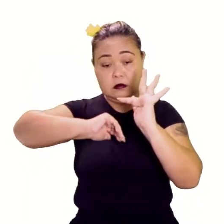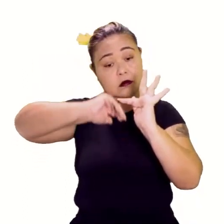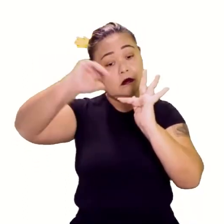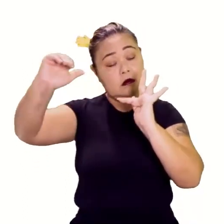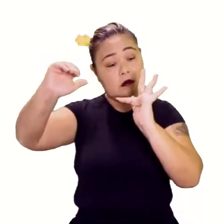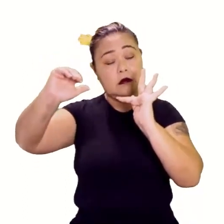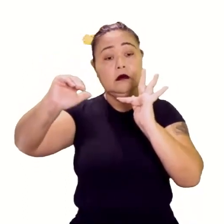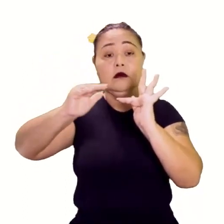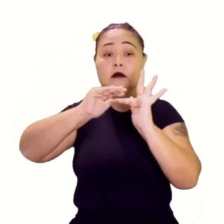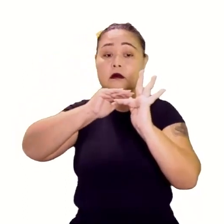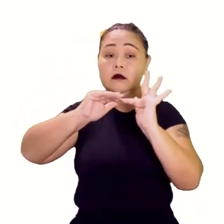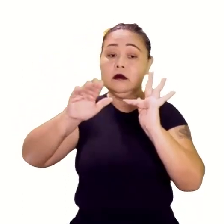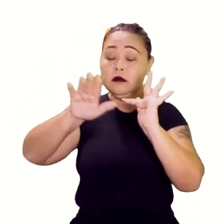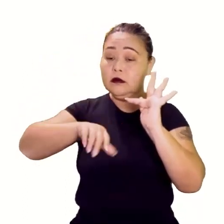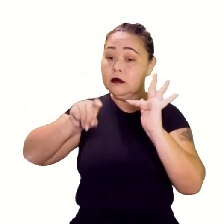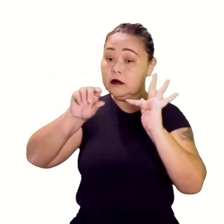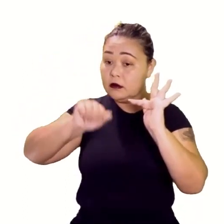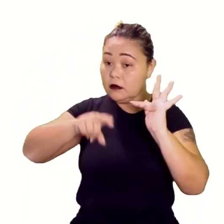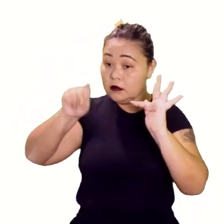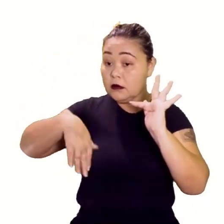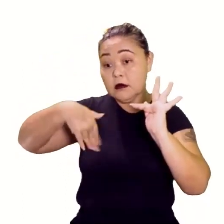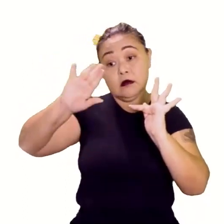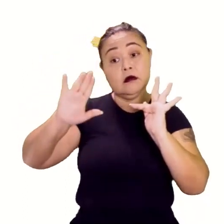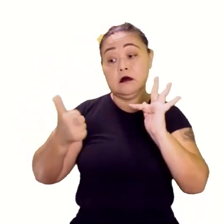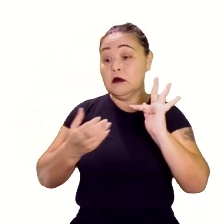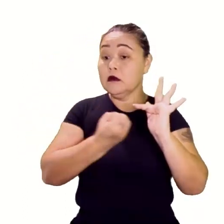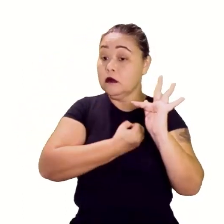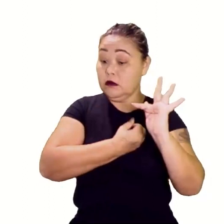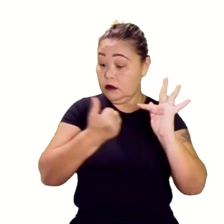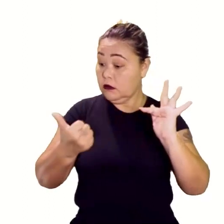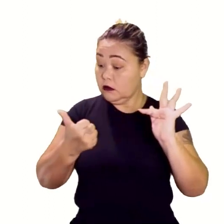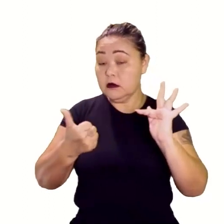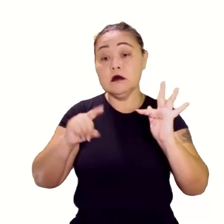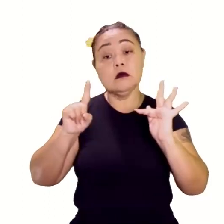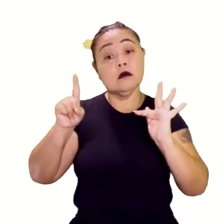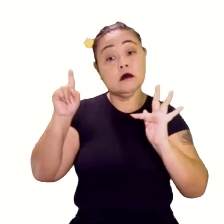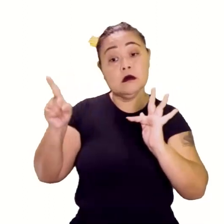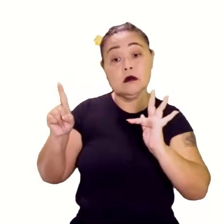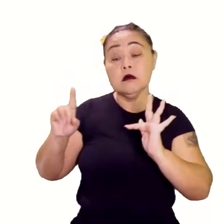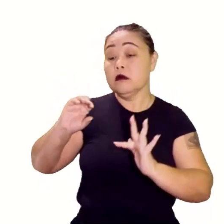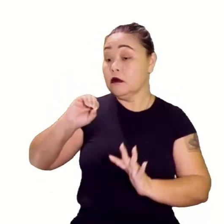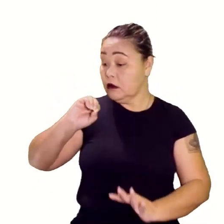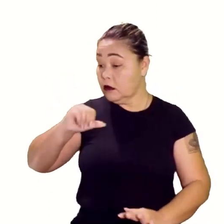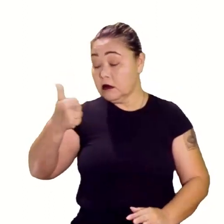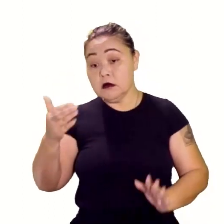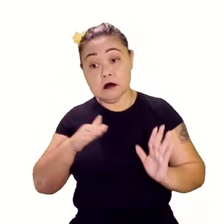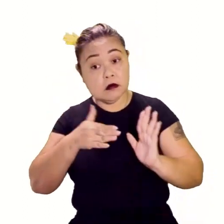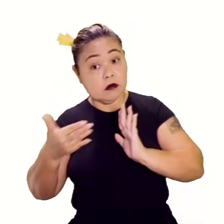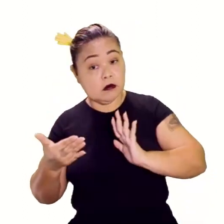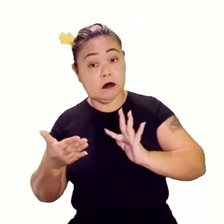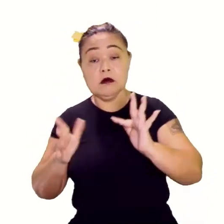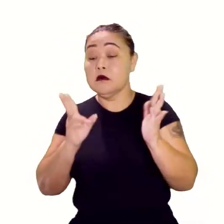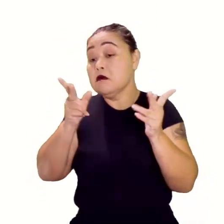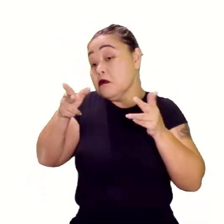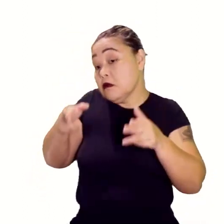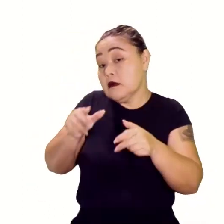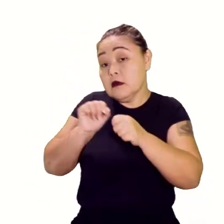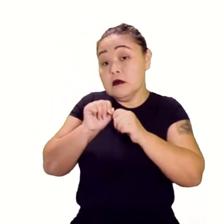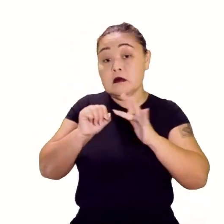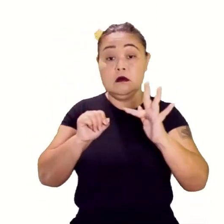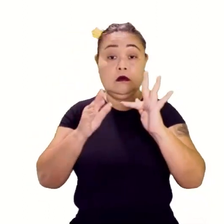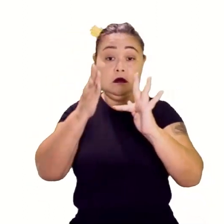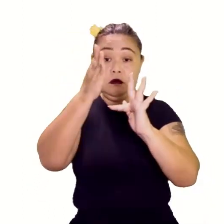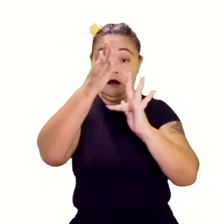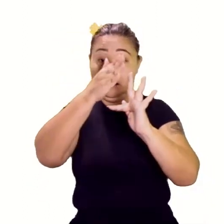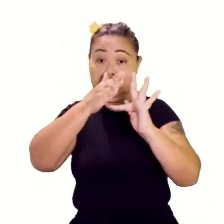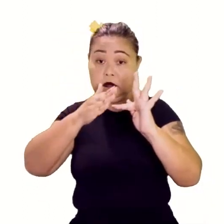são crescentes, uma base A maior que 1. Já na base entre 0 e 1, decrescente, do mesmo jeito, não